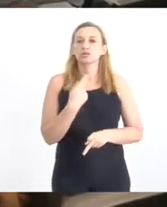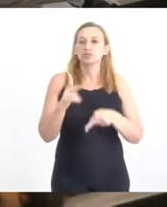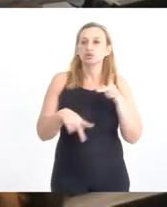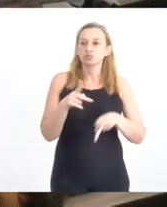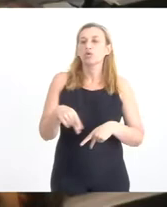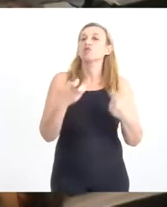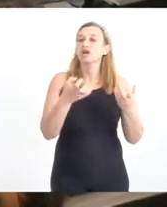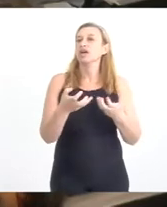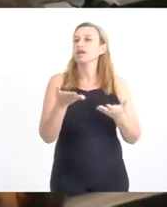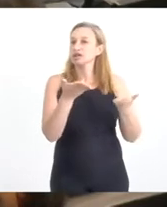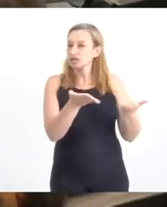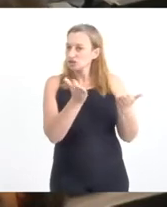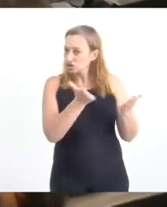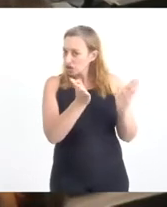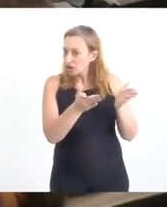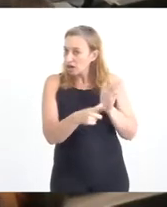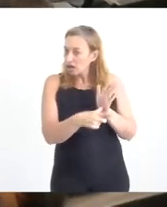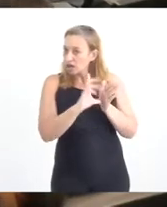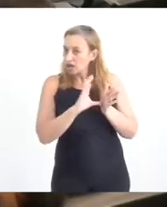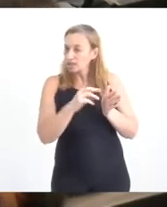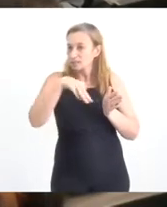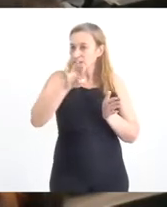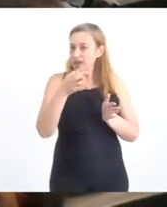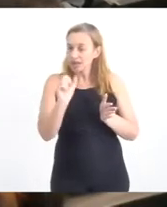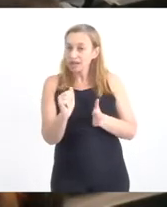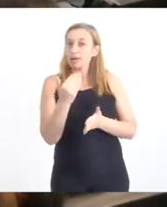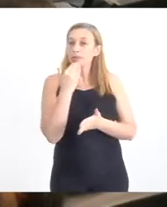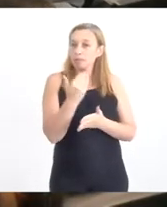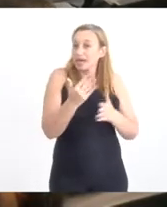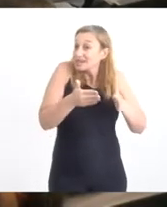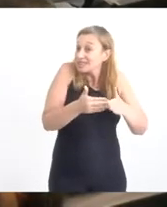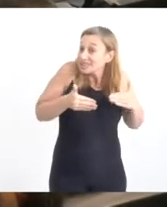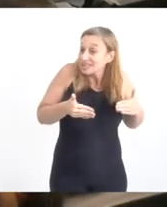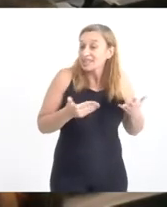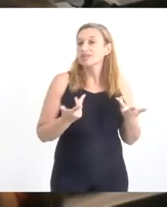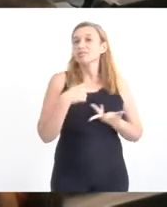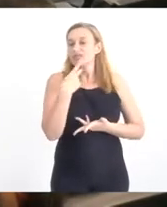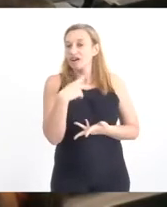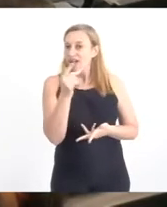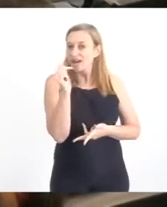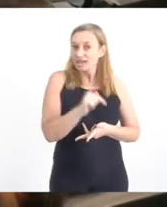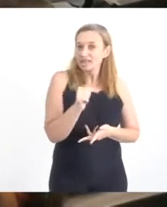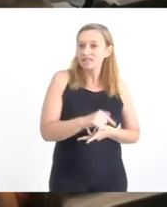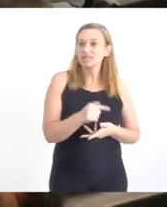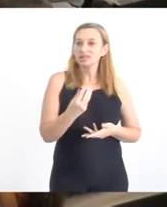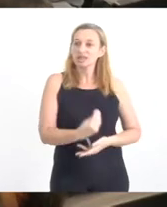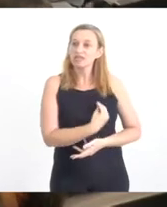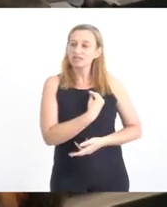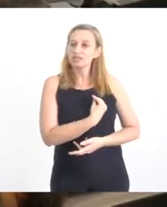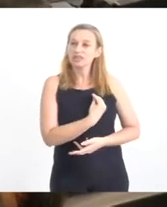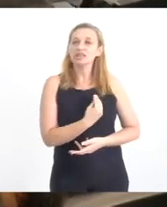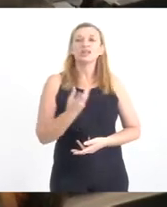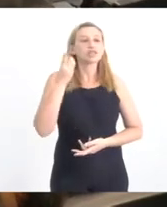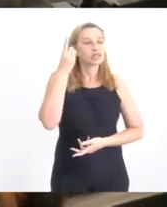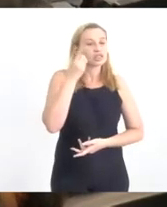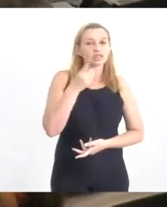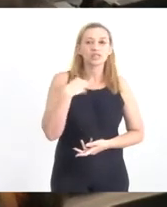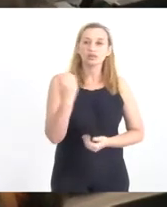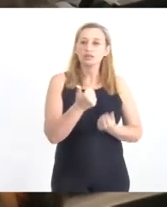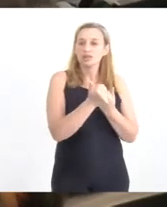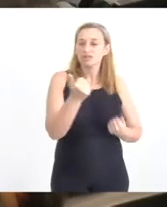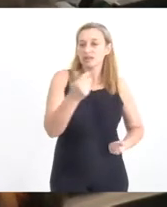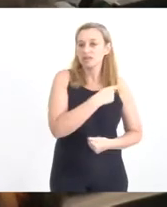quero aqui já antes de Maria Isabel peço licença já para dizer aqui da presença da nossa